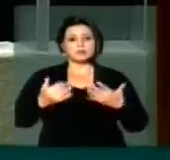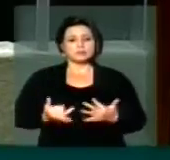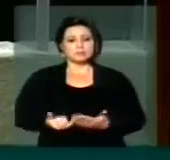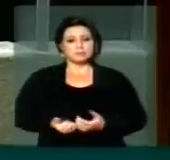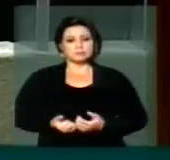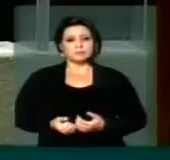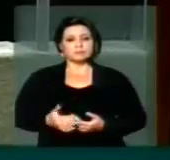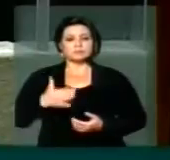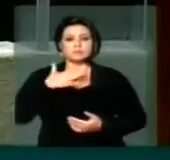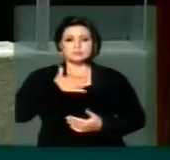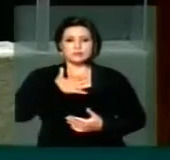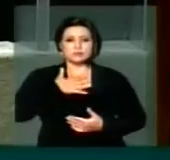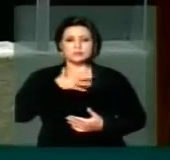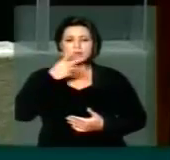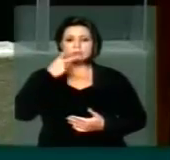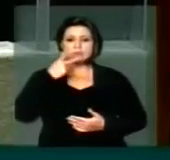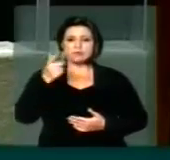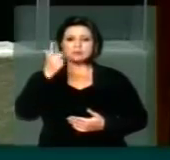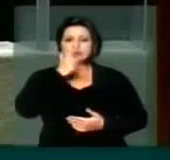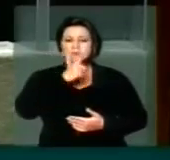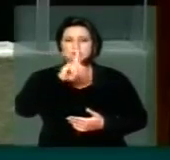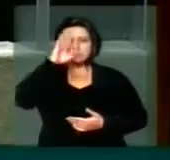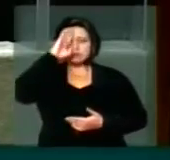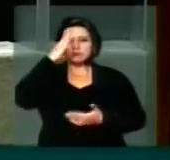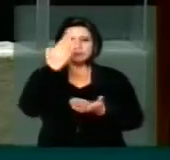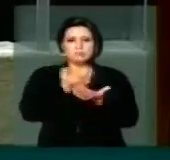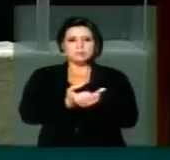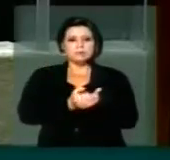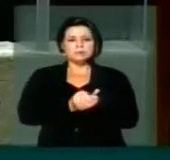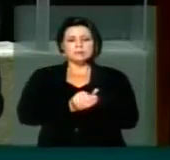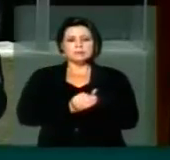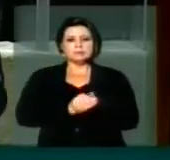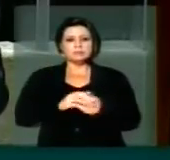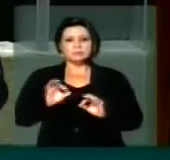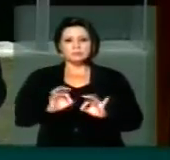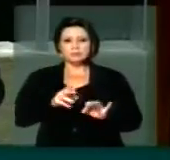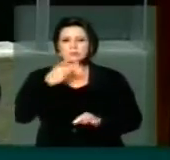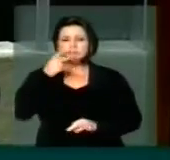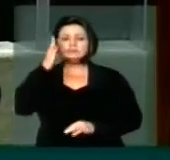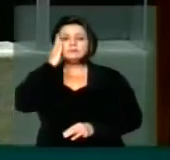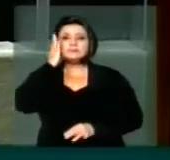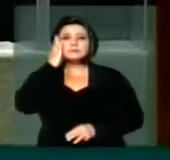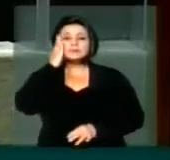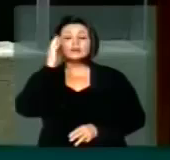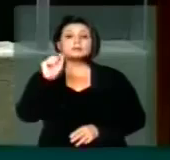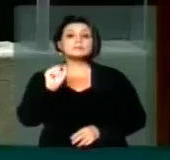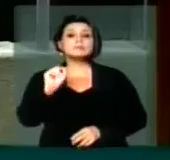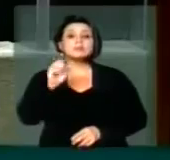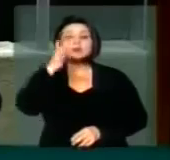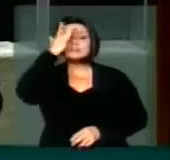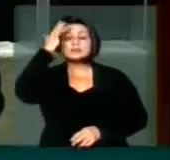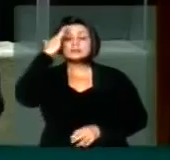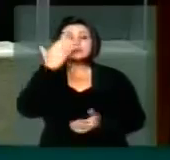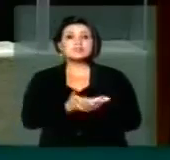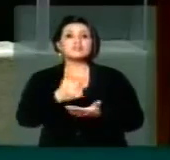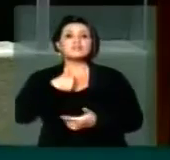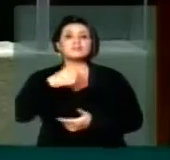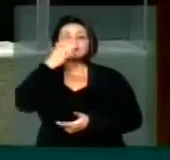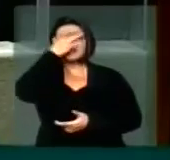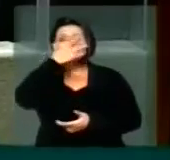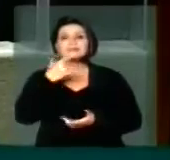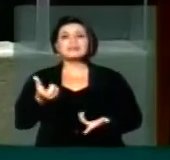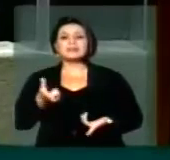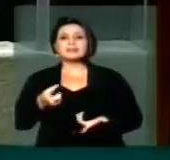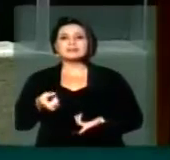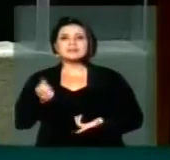dizer, para mim, quando se fala em ganhar credibilidade e confiança, eu quero saber de quem, cara pálida. Se é